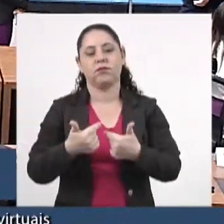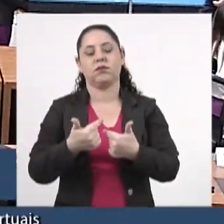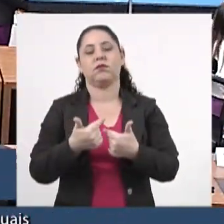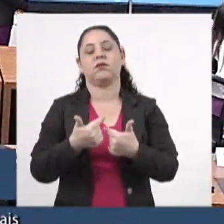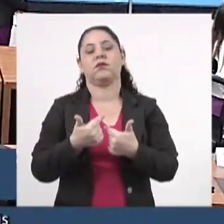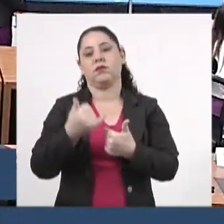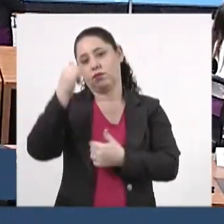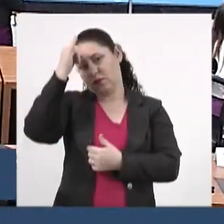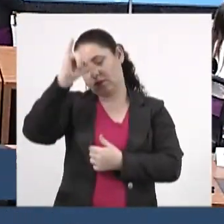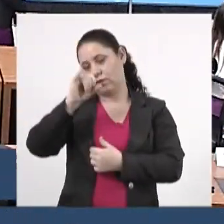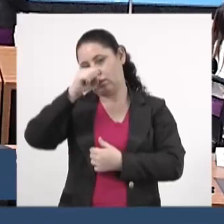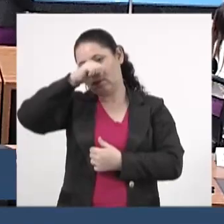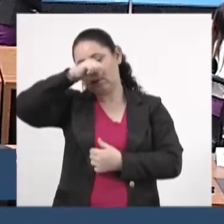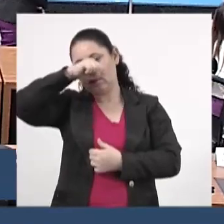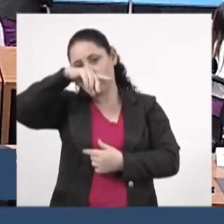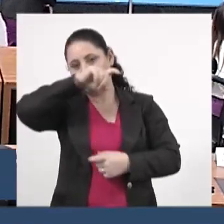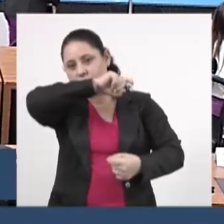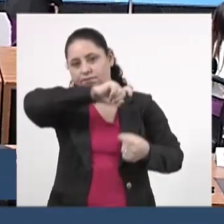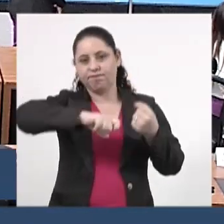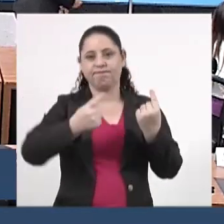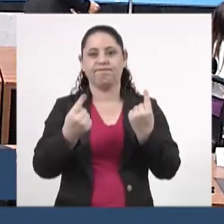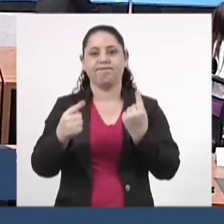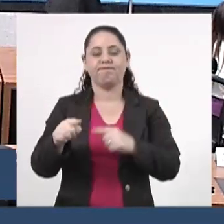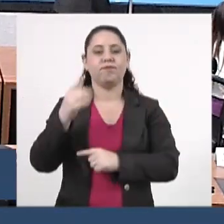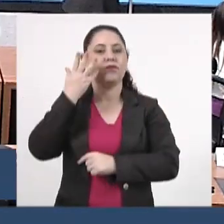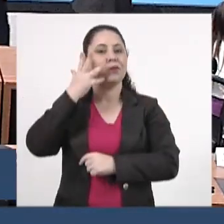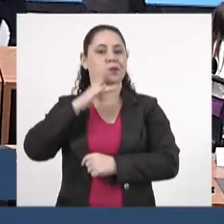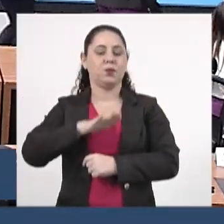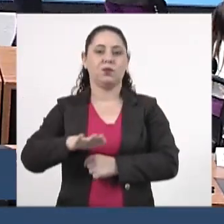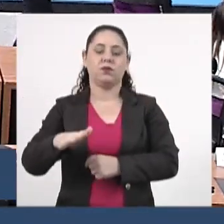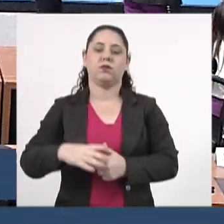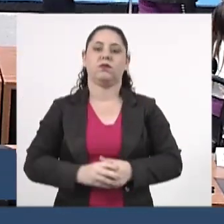e combate à violência e abuso sexual contra crianças.